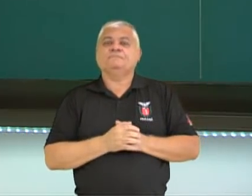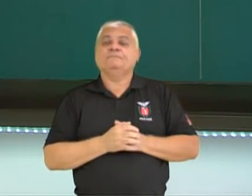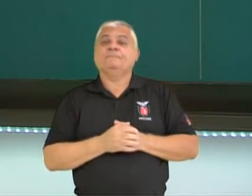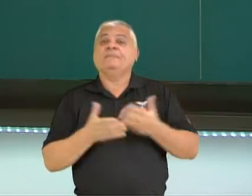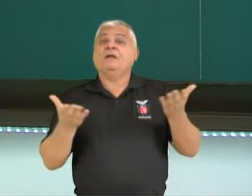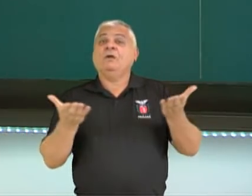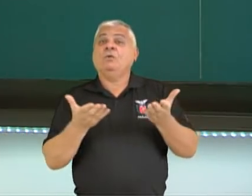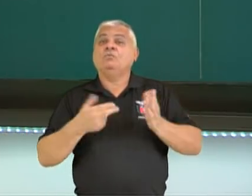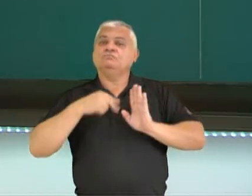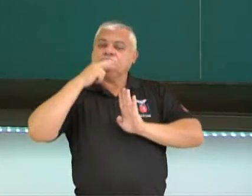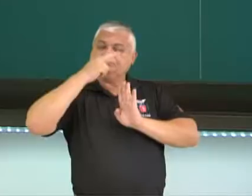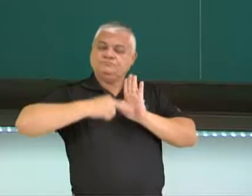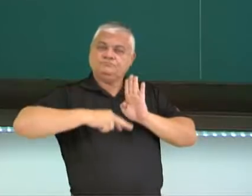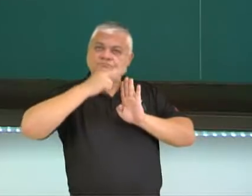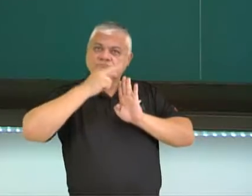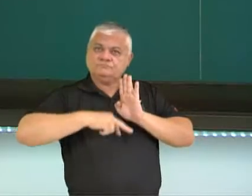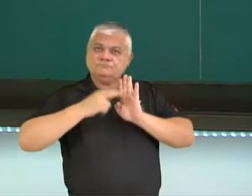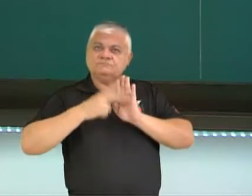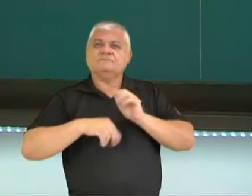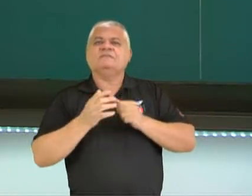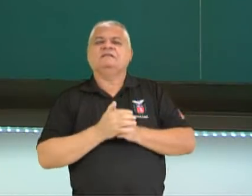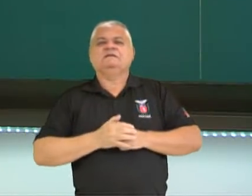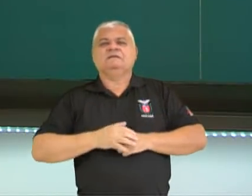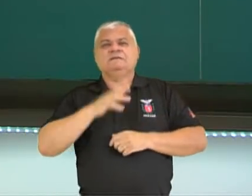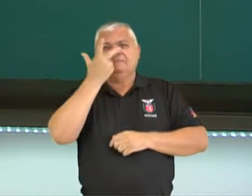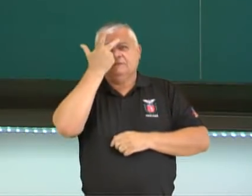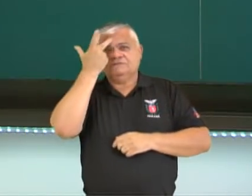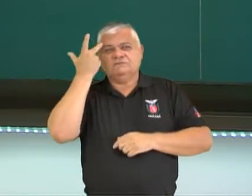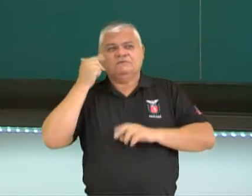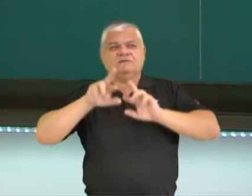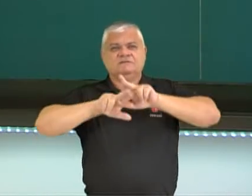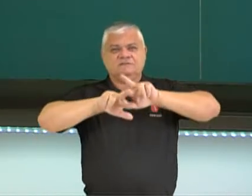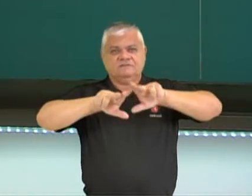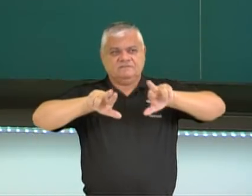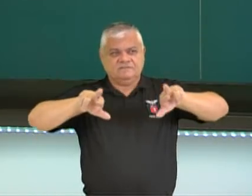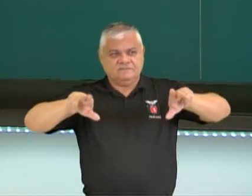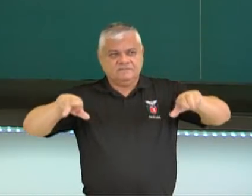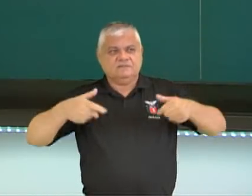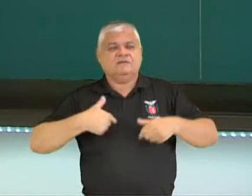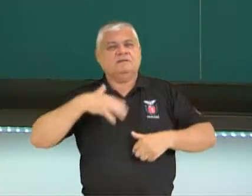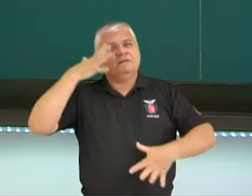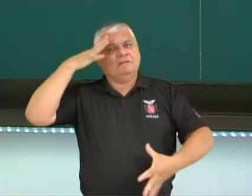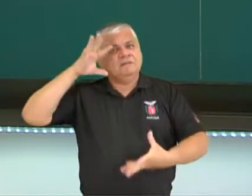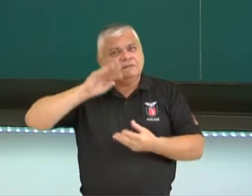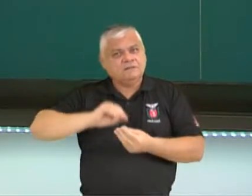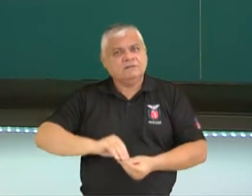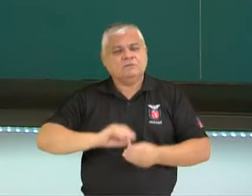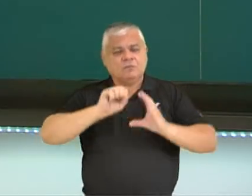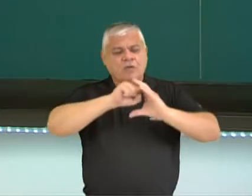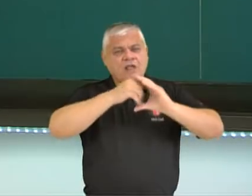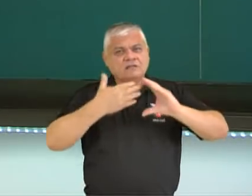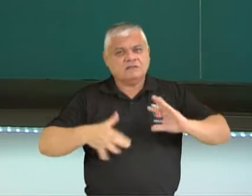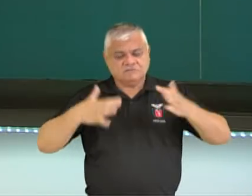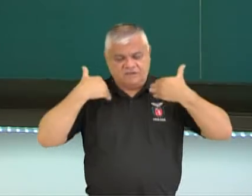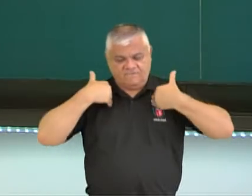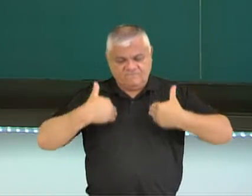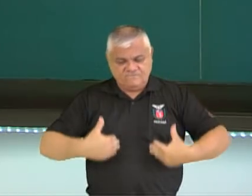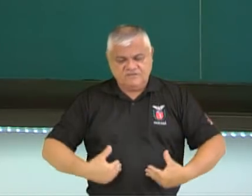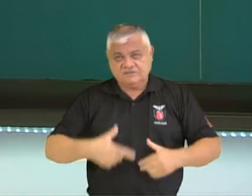hoje nós lemos o poema Diversidade da Tatiana Belink, compreendemos o que são características físicas